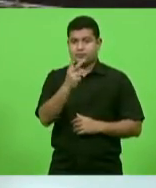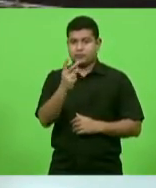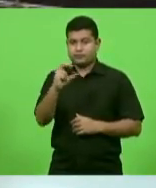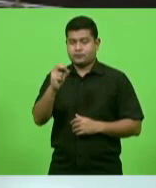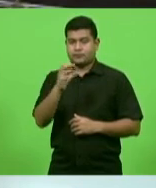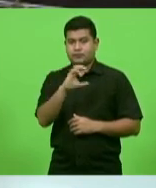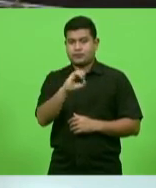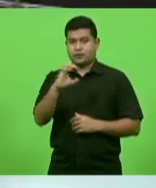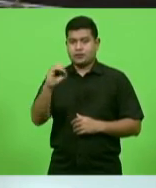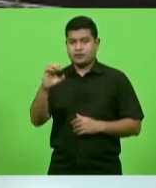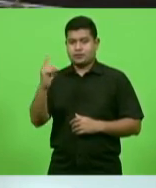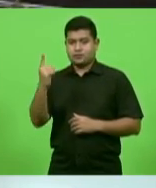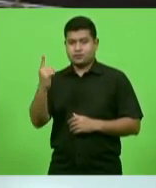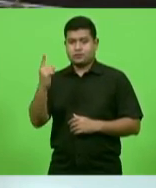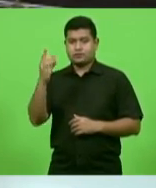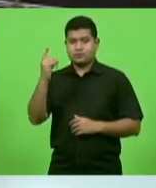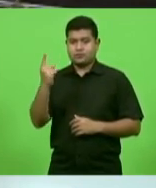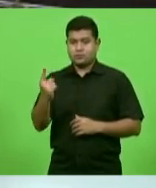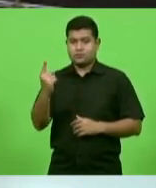00